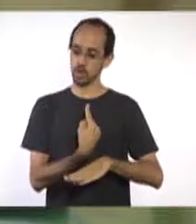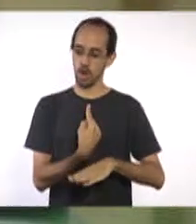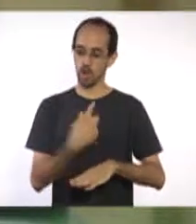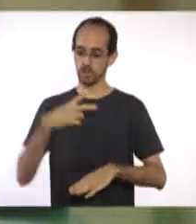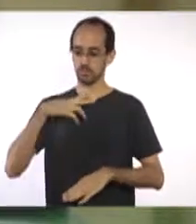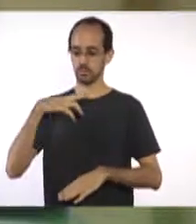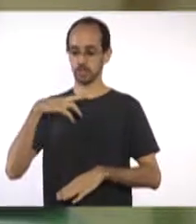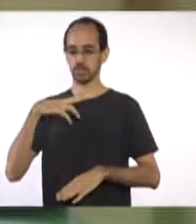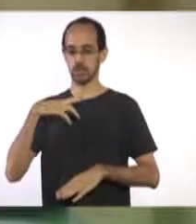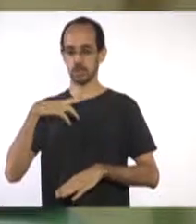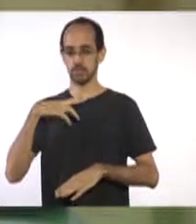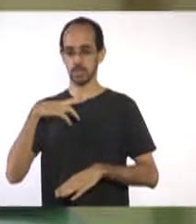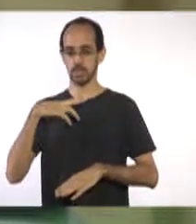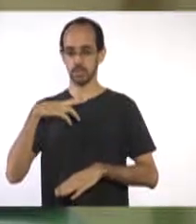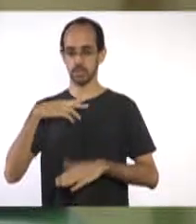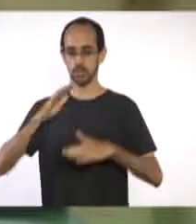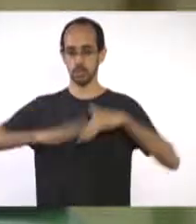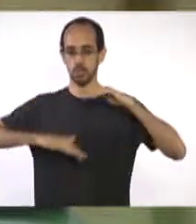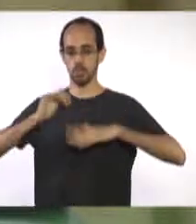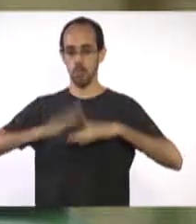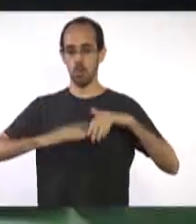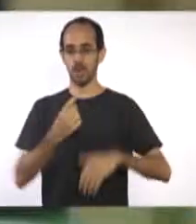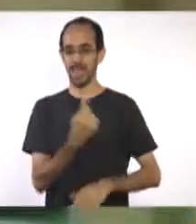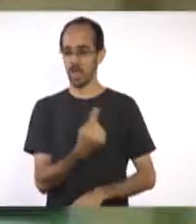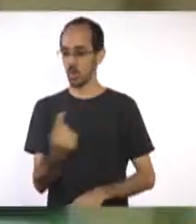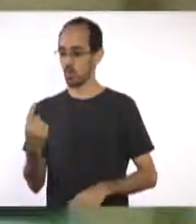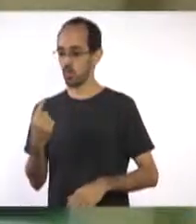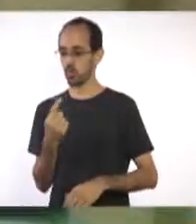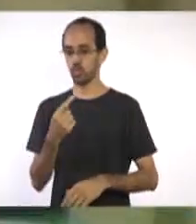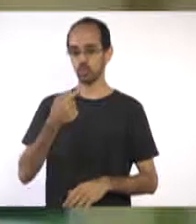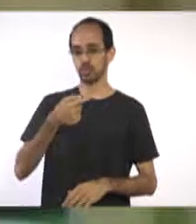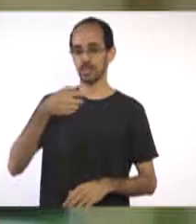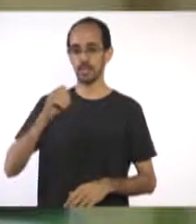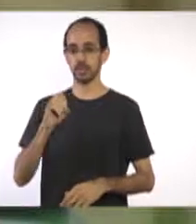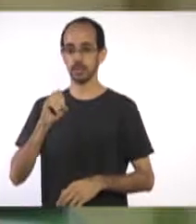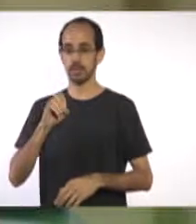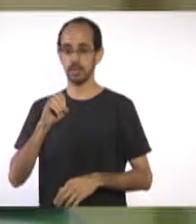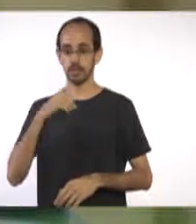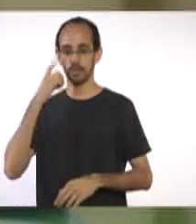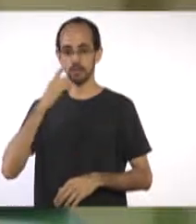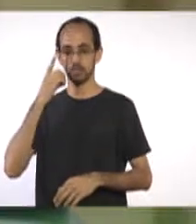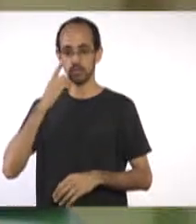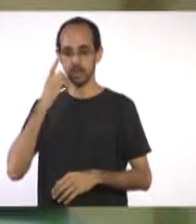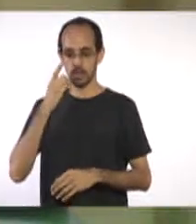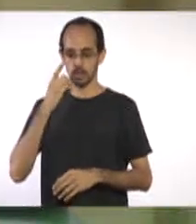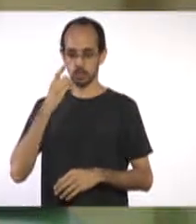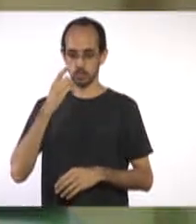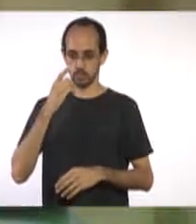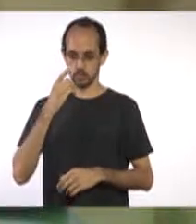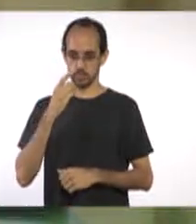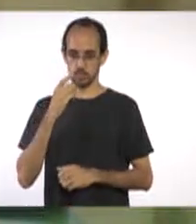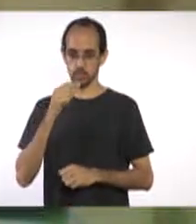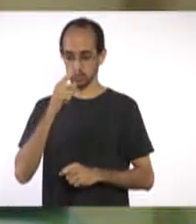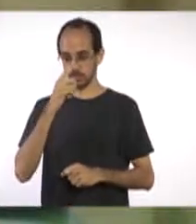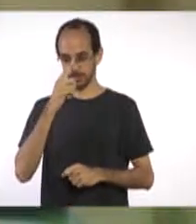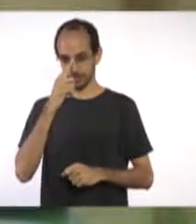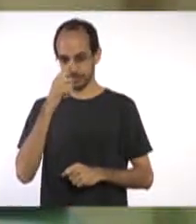individualmente, qualquer um dos 70 deputados, sem nenhuma